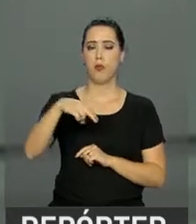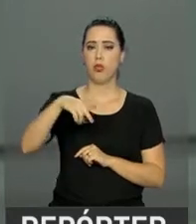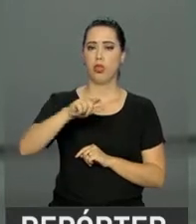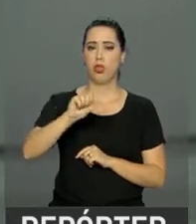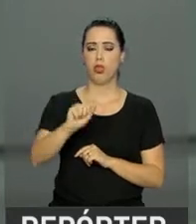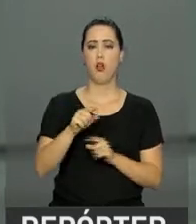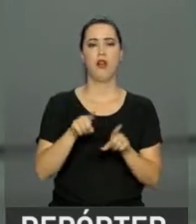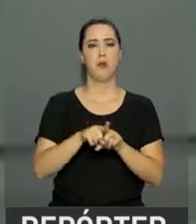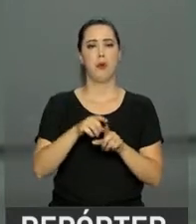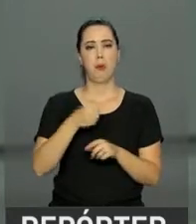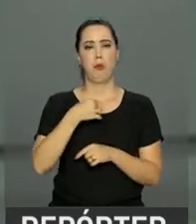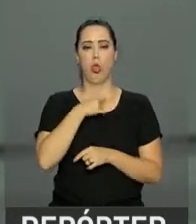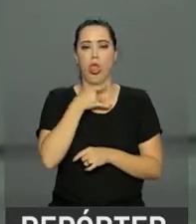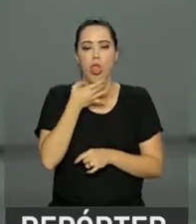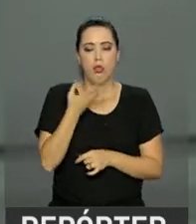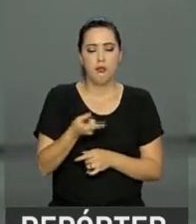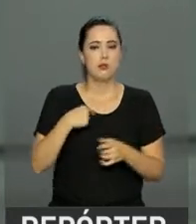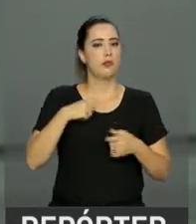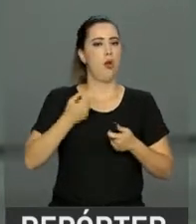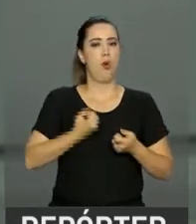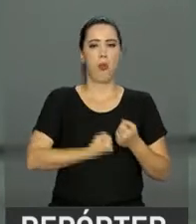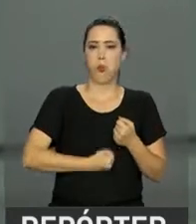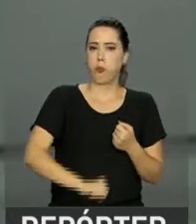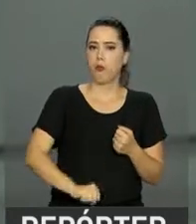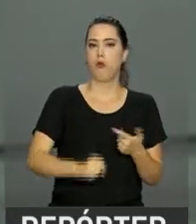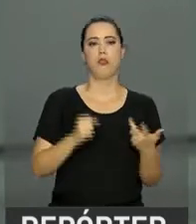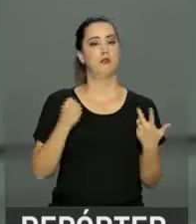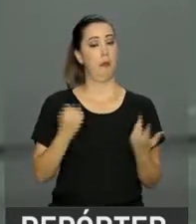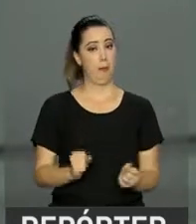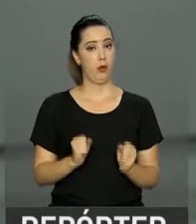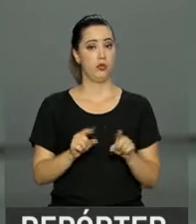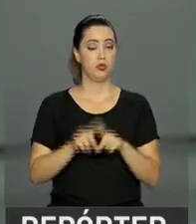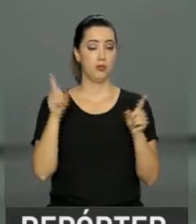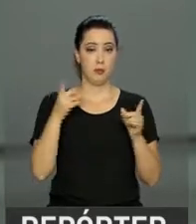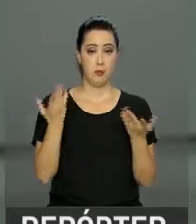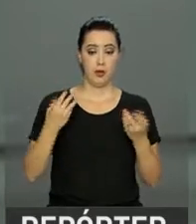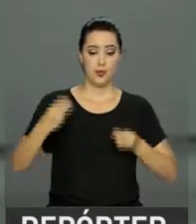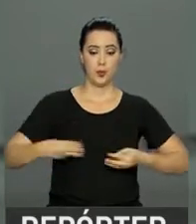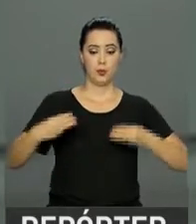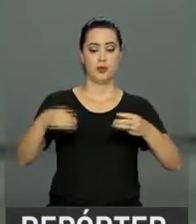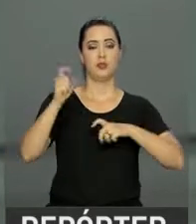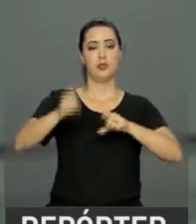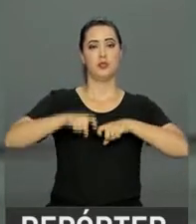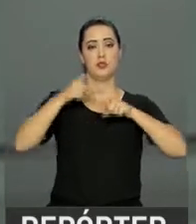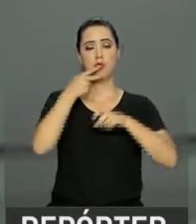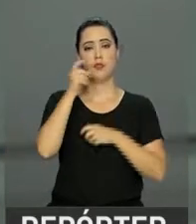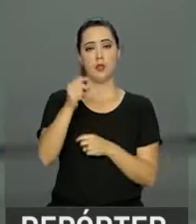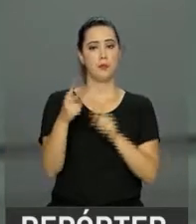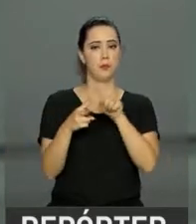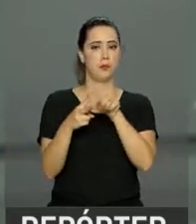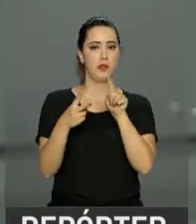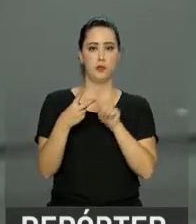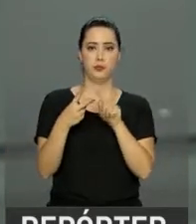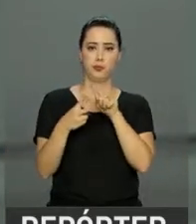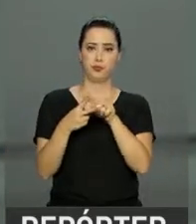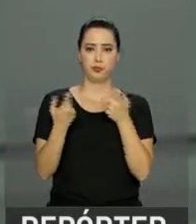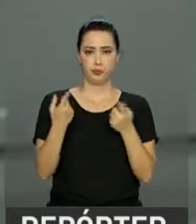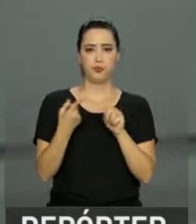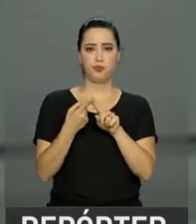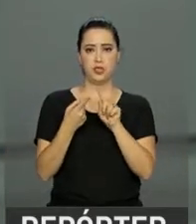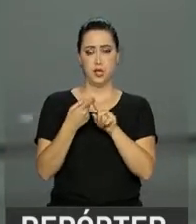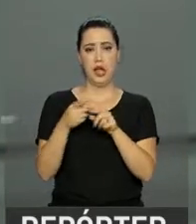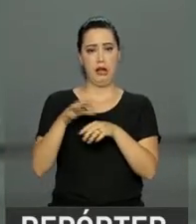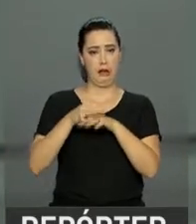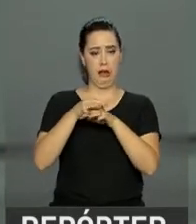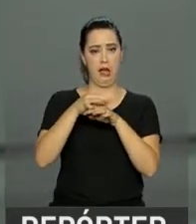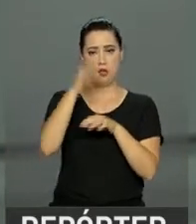vômitos e diarreia mas o ministério da agricultura alega que esses dois procedimentos a carne in natura sem